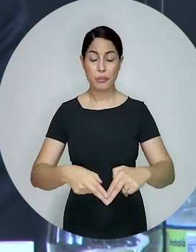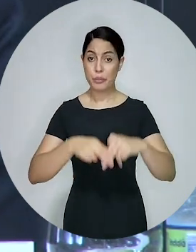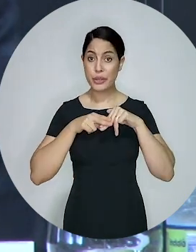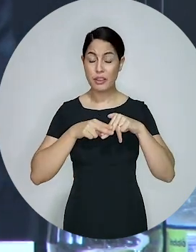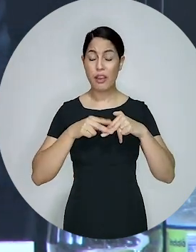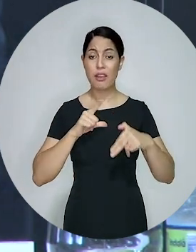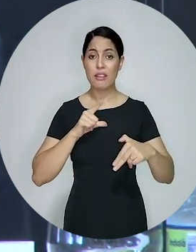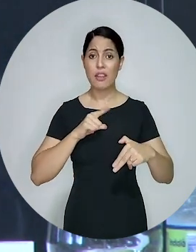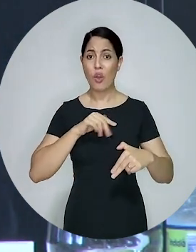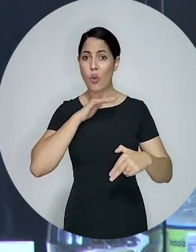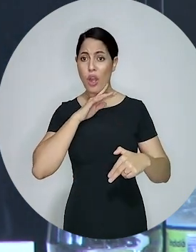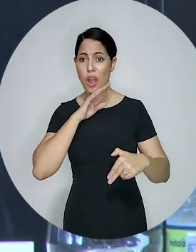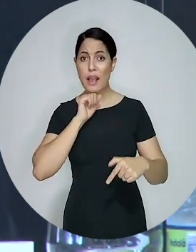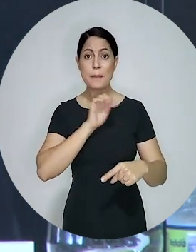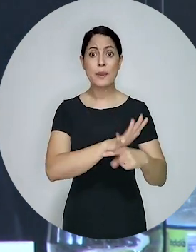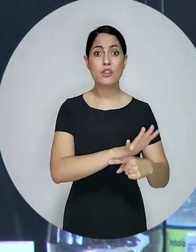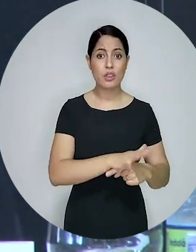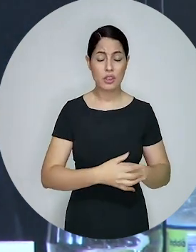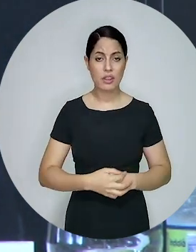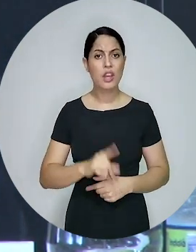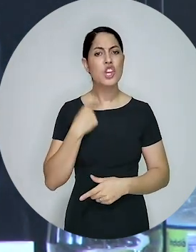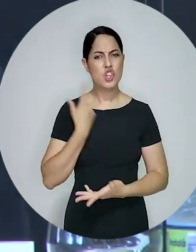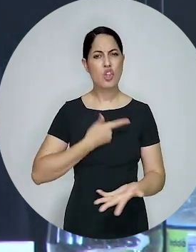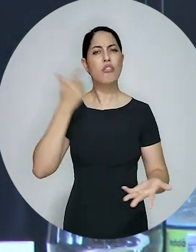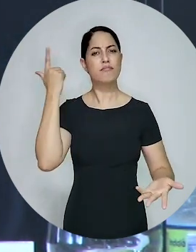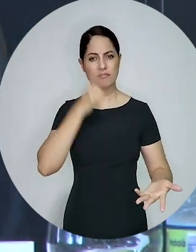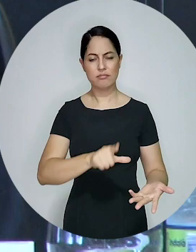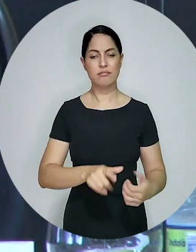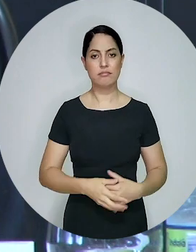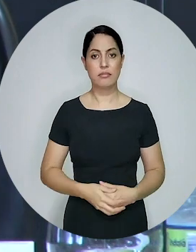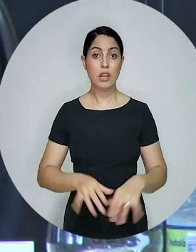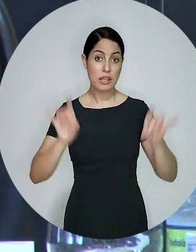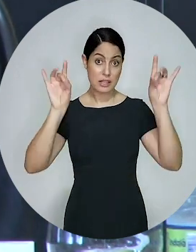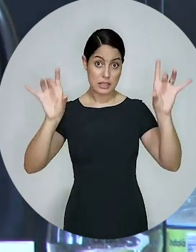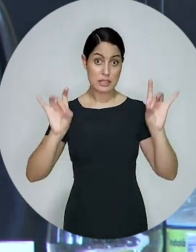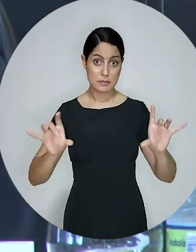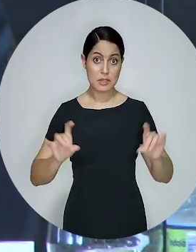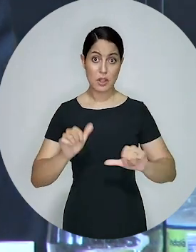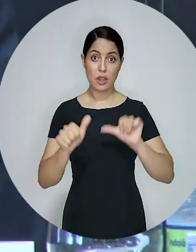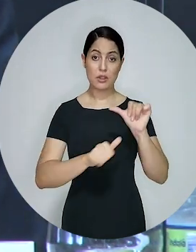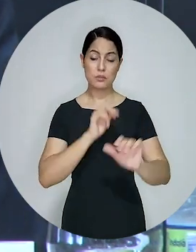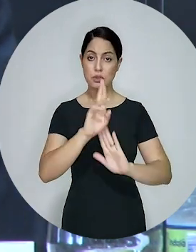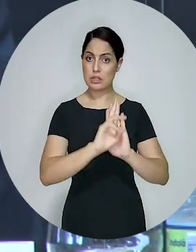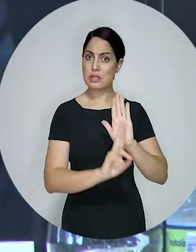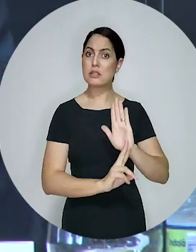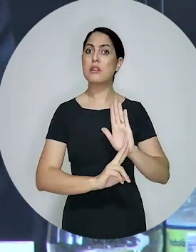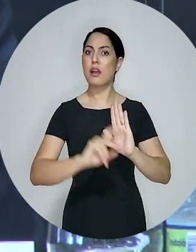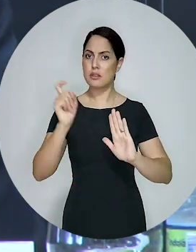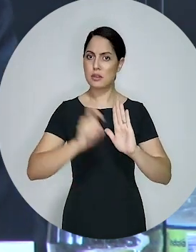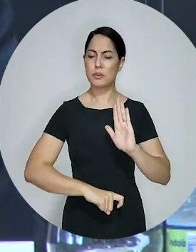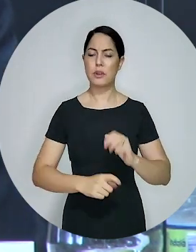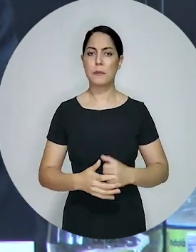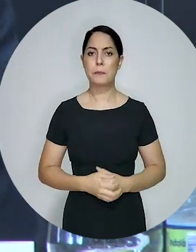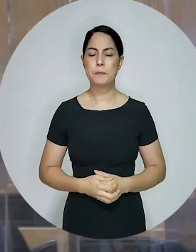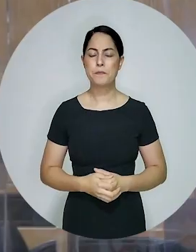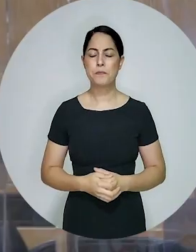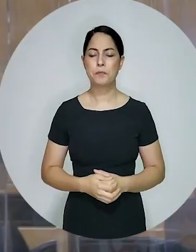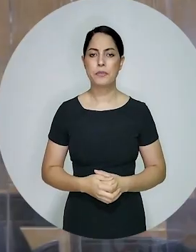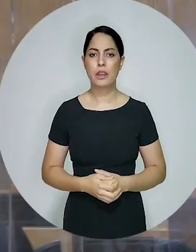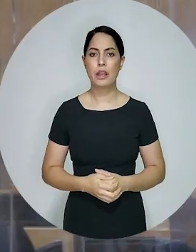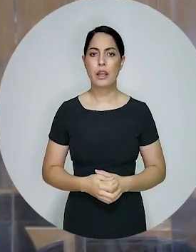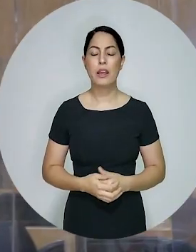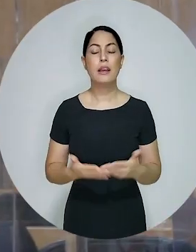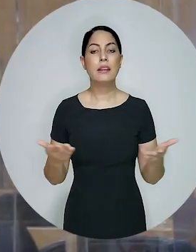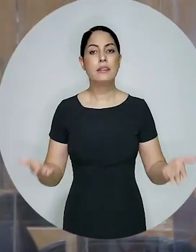verdade, foi impedir o mal maior. E nós conseguimos fazer, em especial nessas discussões da reforma tributária.